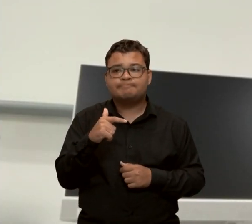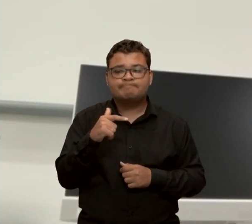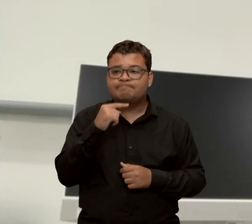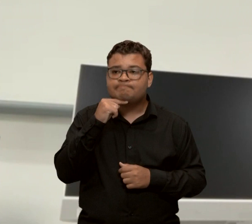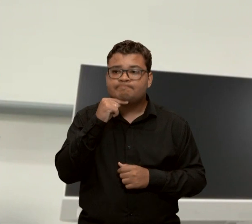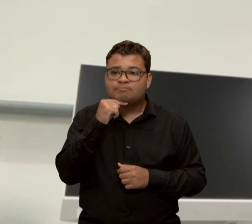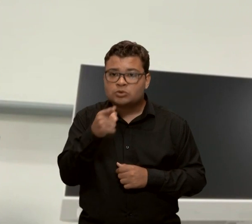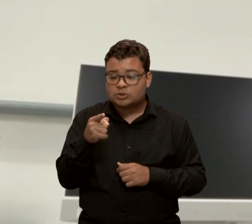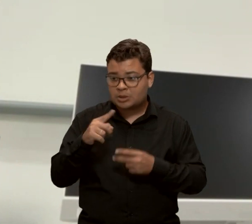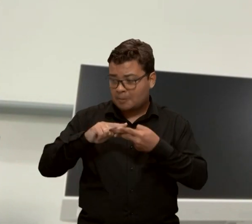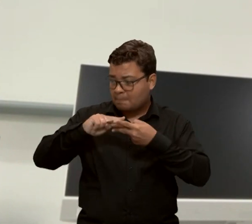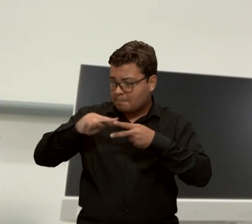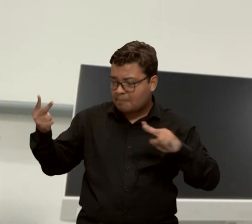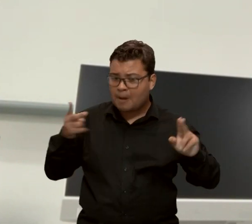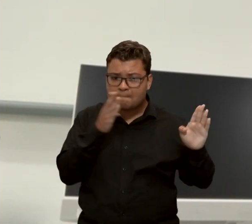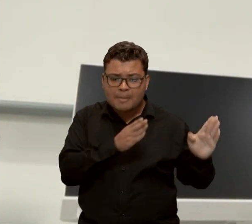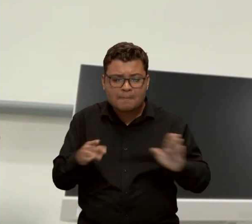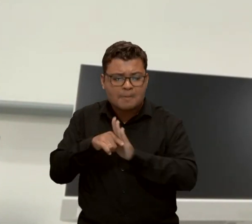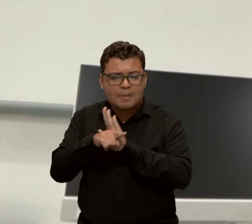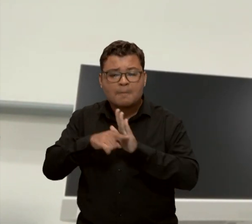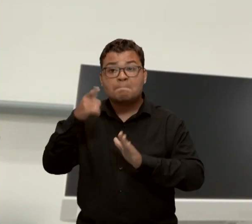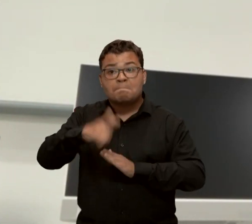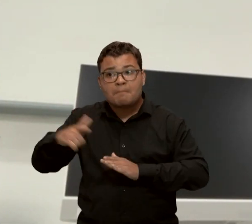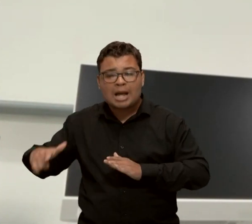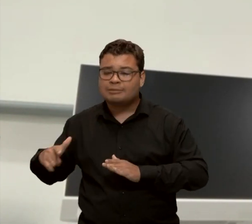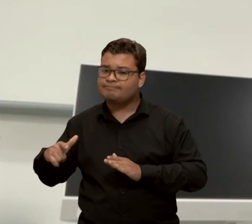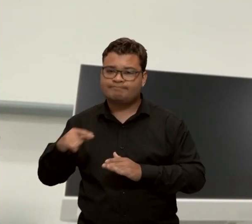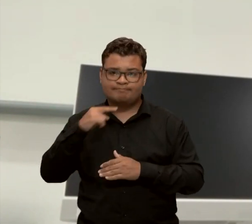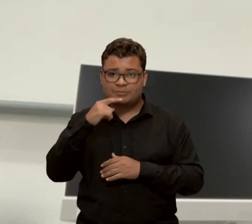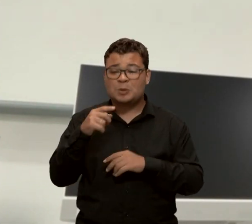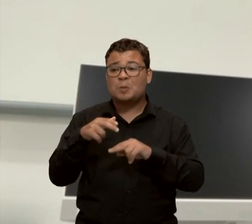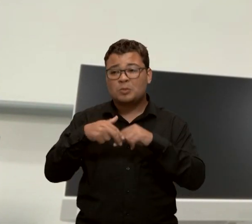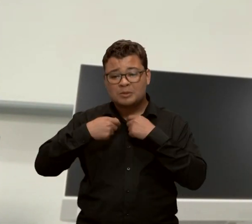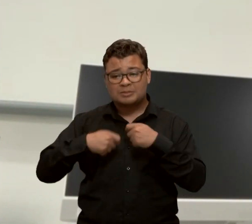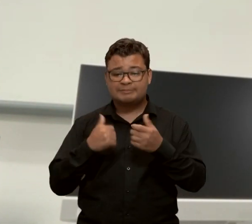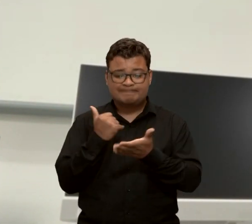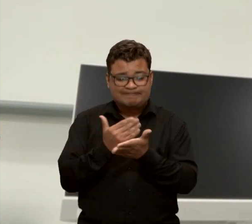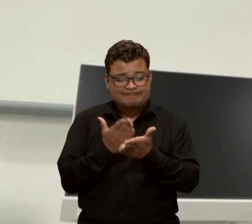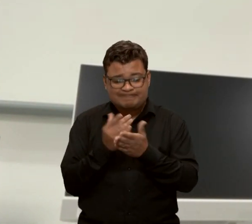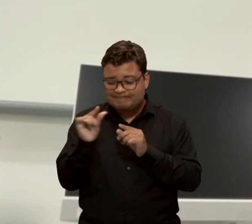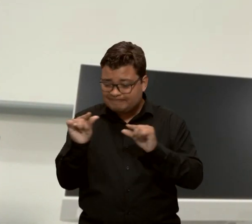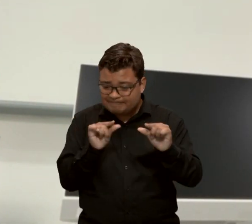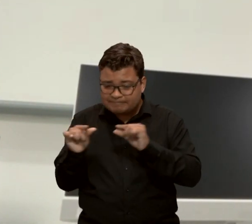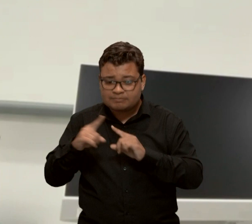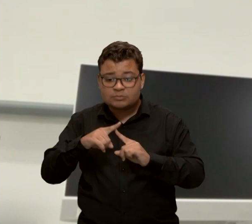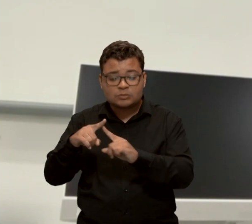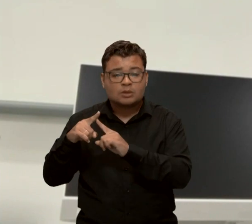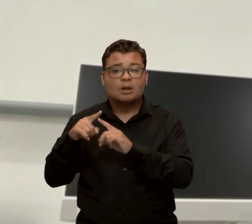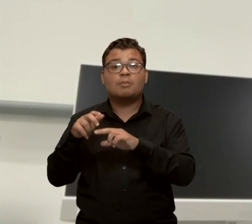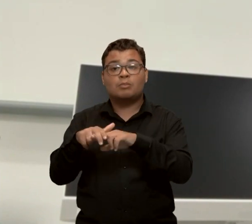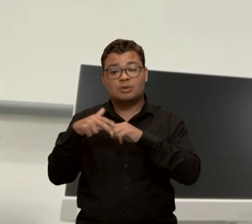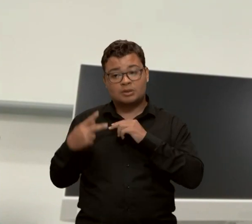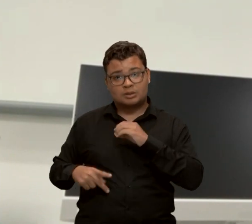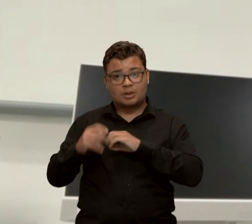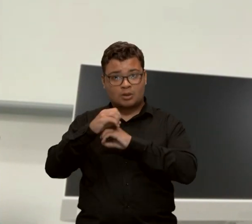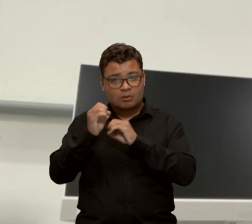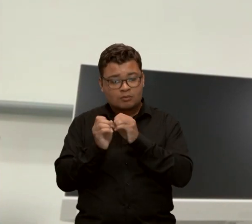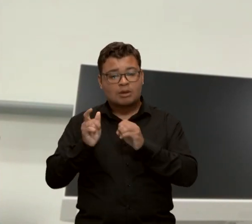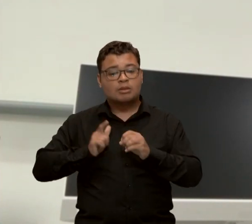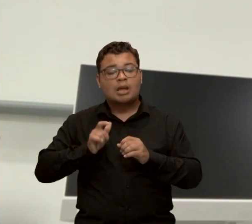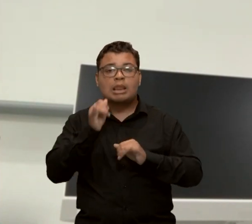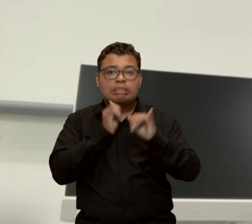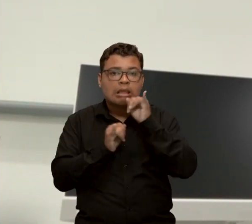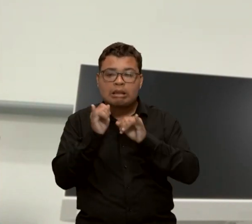sequenciamento genético, o que nós podemos fazer é racionalizá-lo. E é nisso que vai auxiliar o teste desenvolvido aqui pela Universidade Federal de